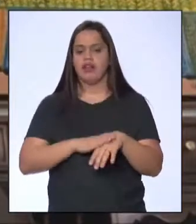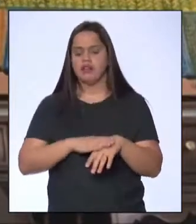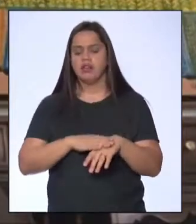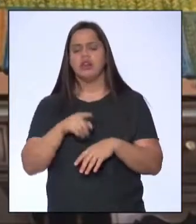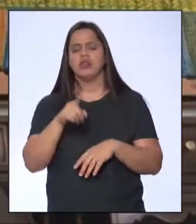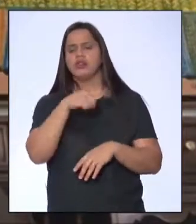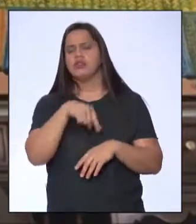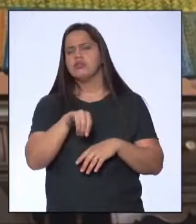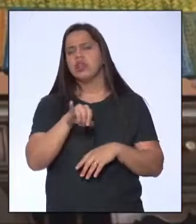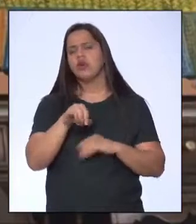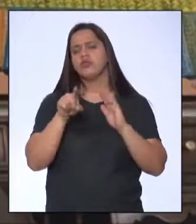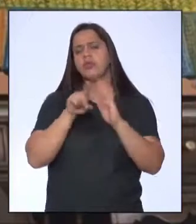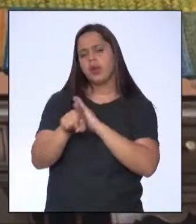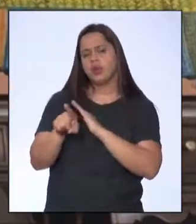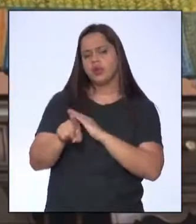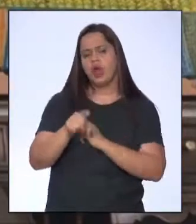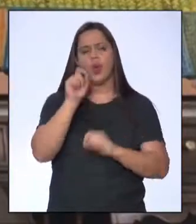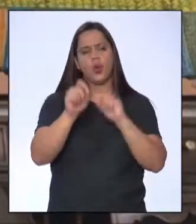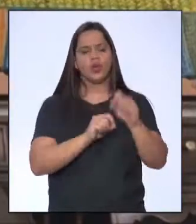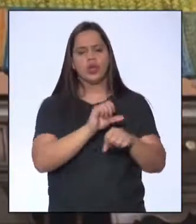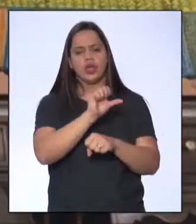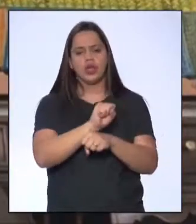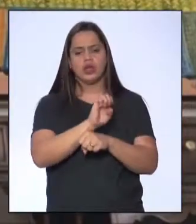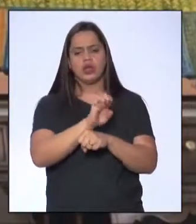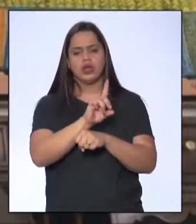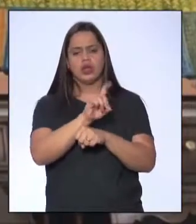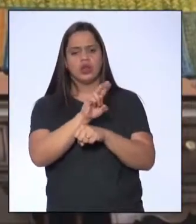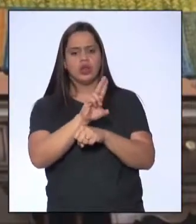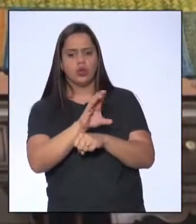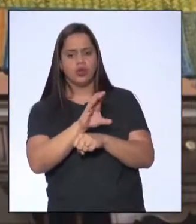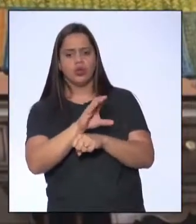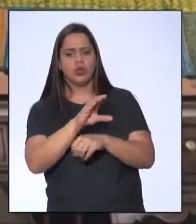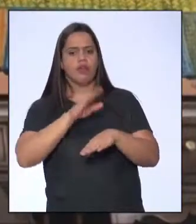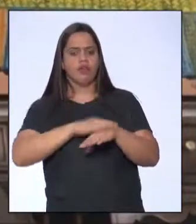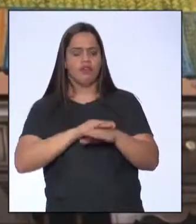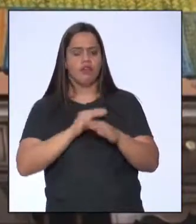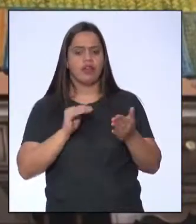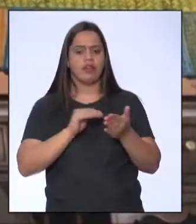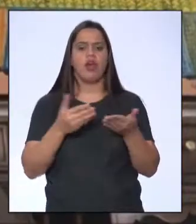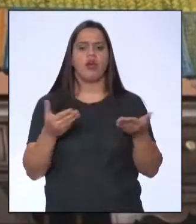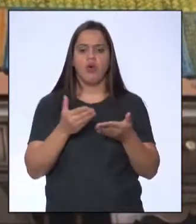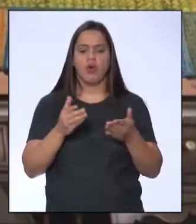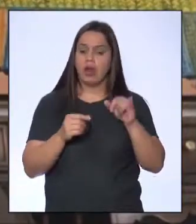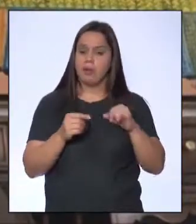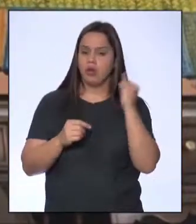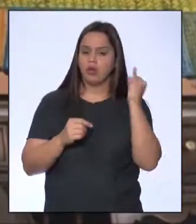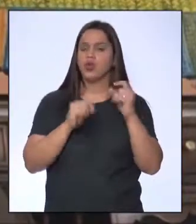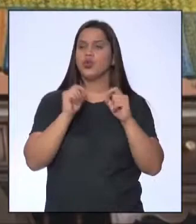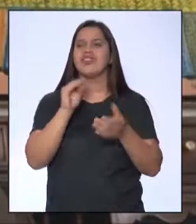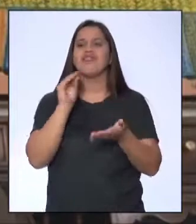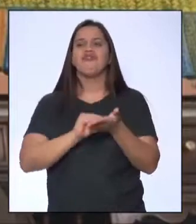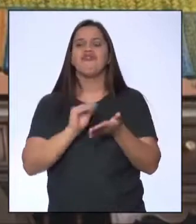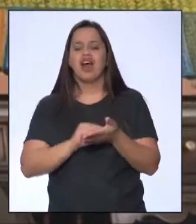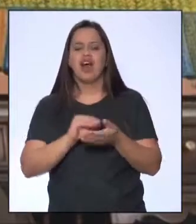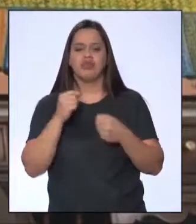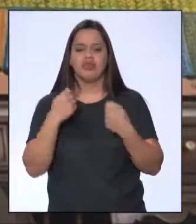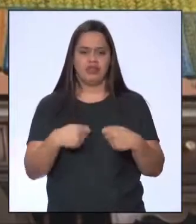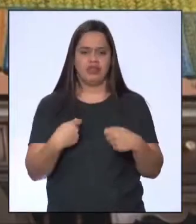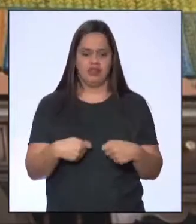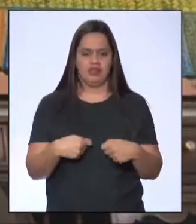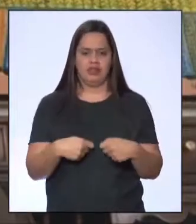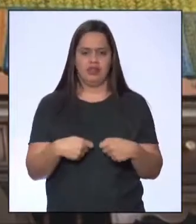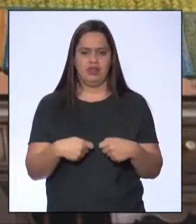o que a SEDUC fez até agora que foi importante, o que deixou de fazer, o que